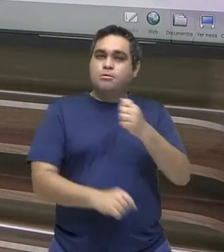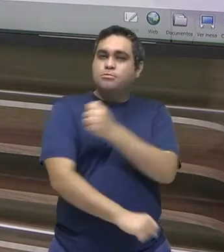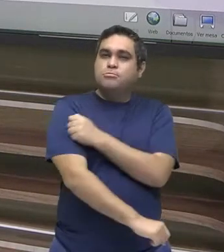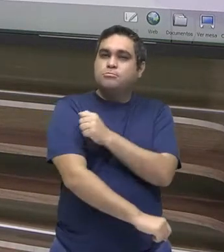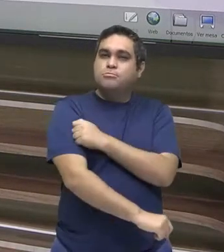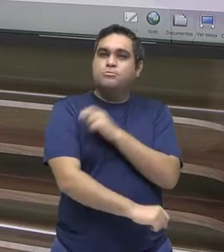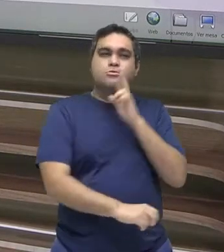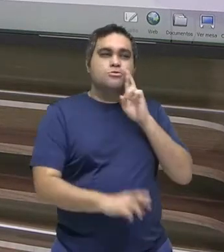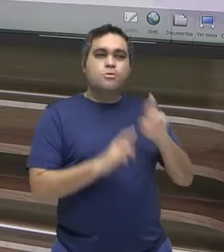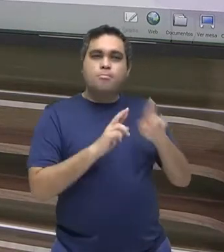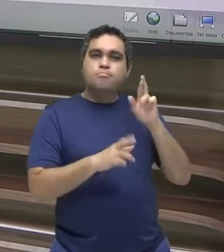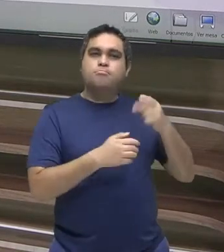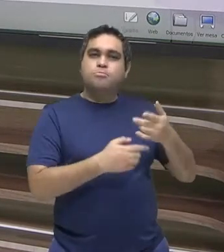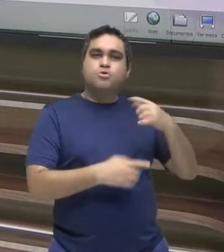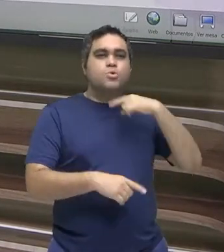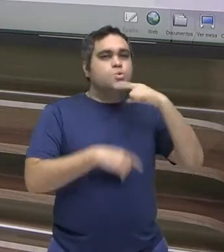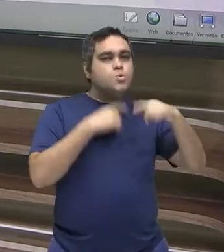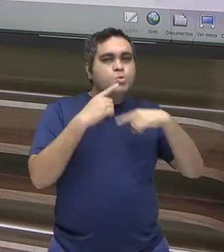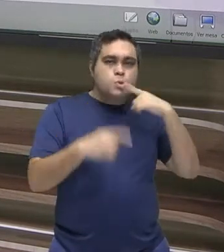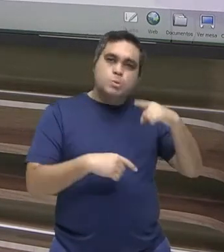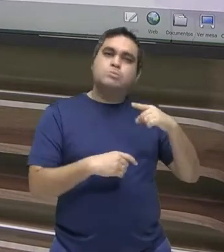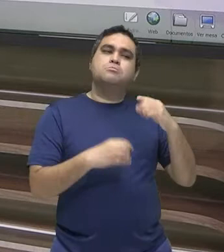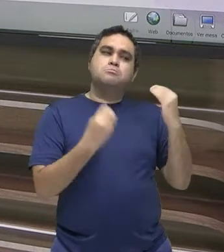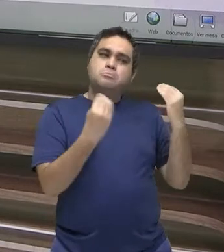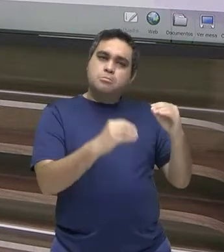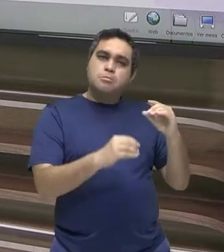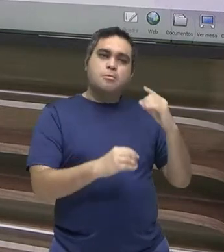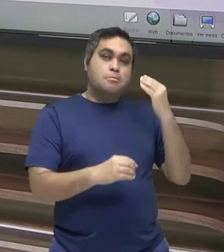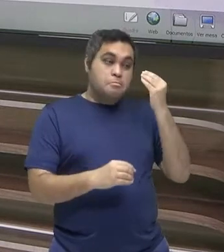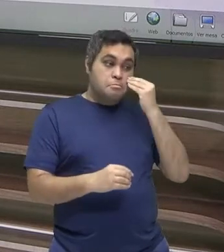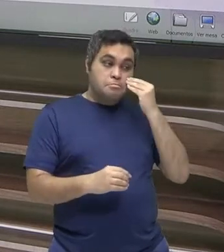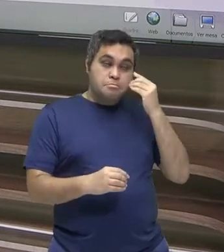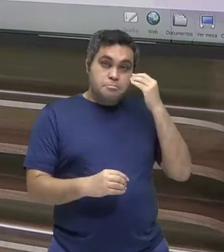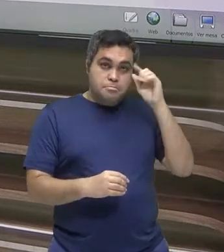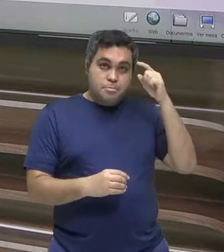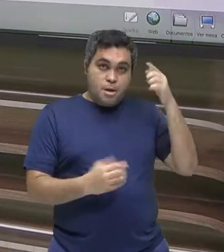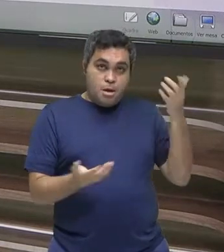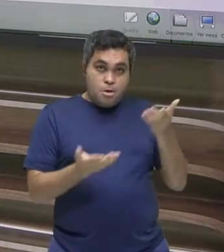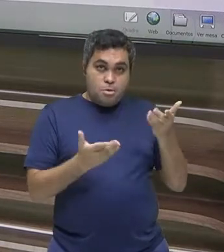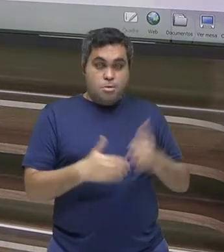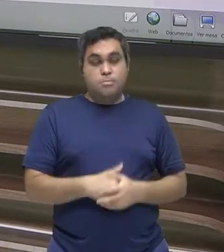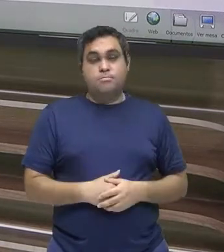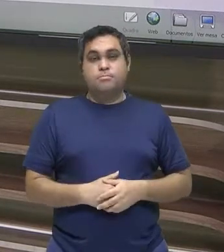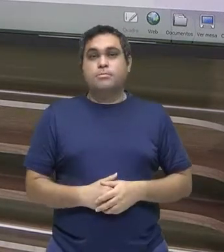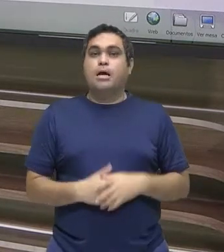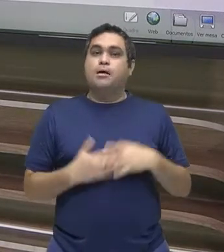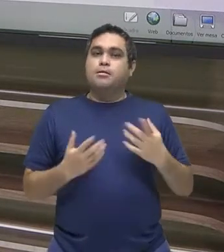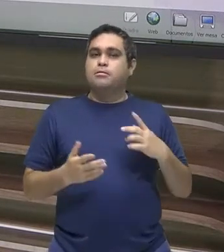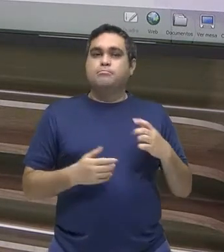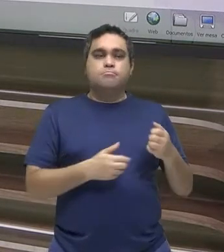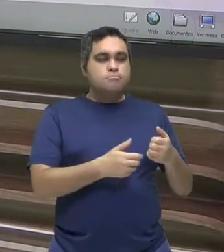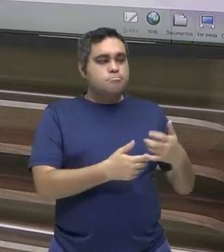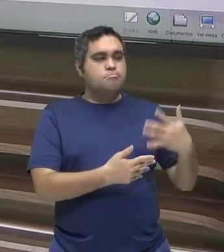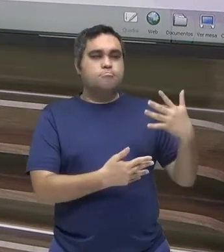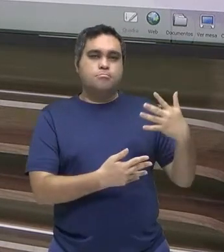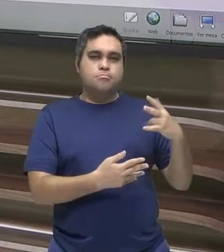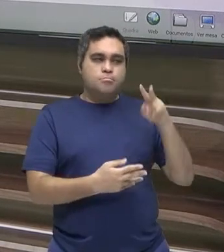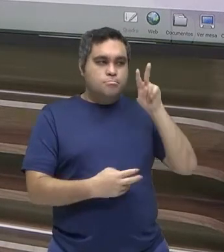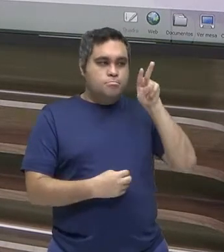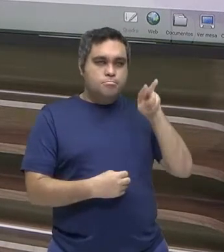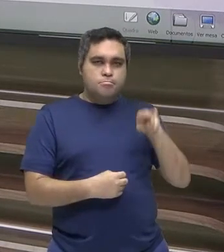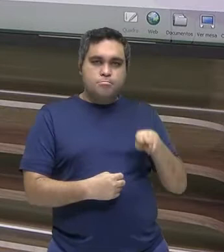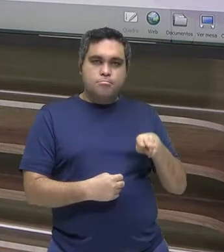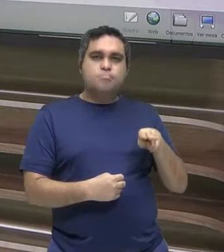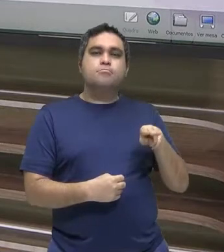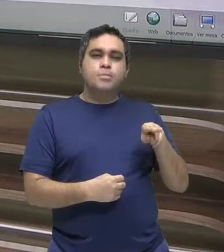que porventura tenham surgido. Então vamos aqui ver a participação